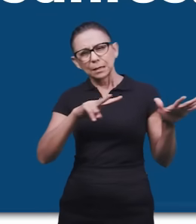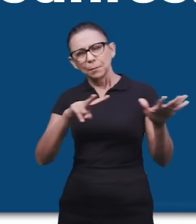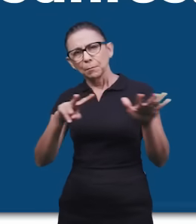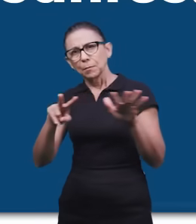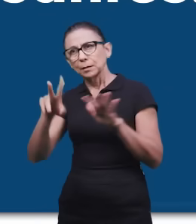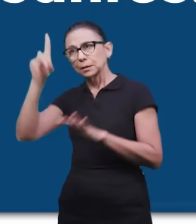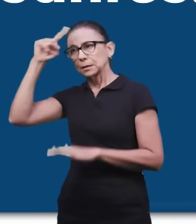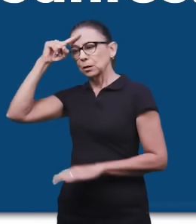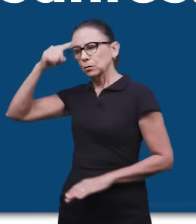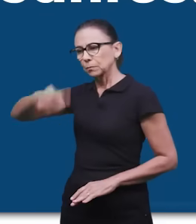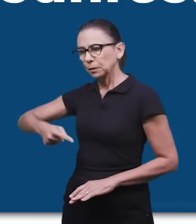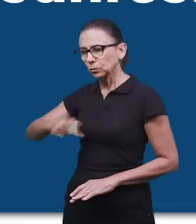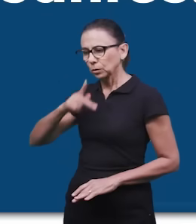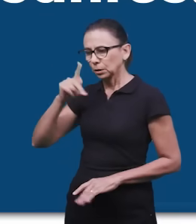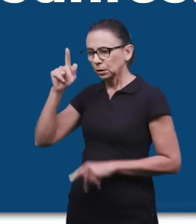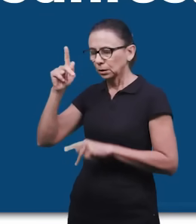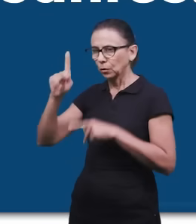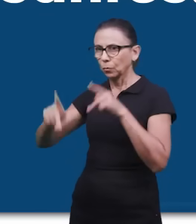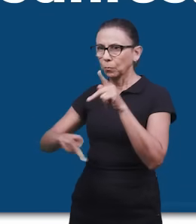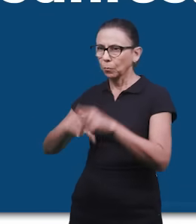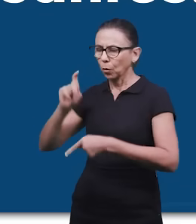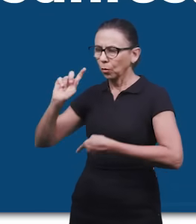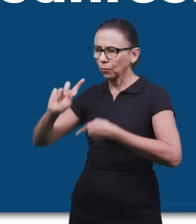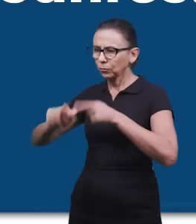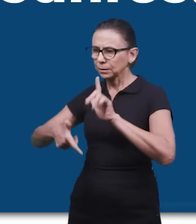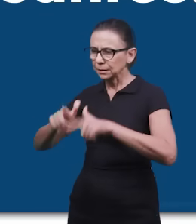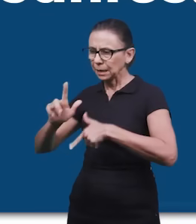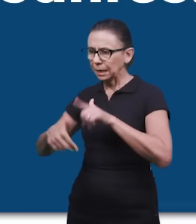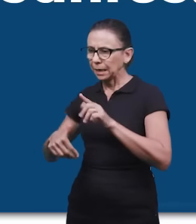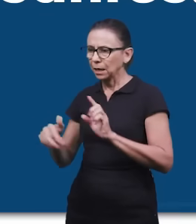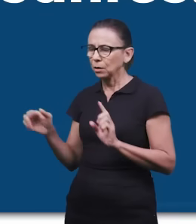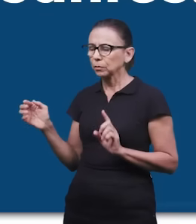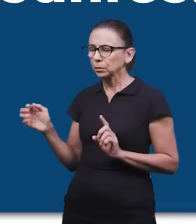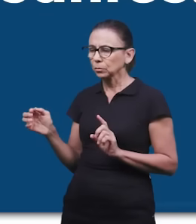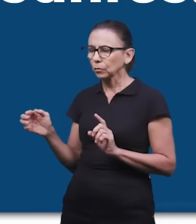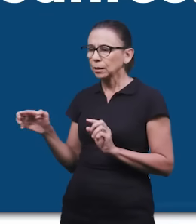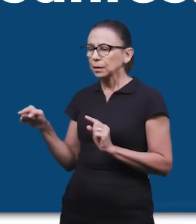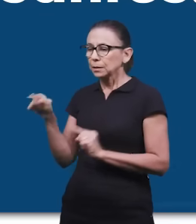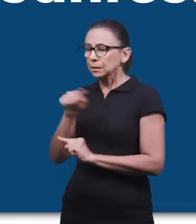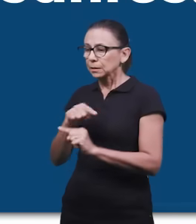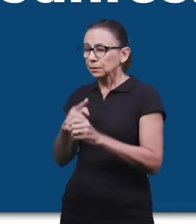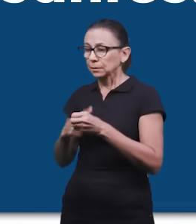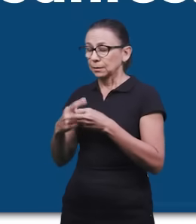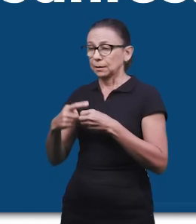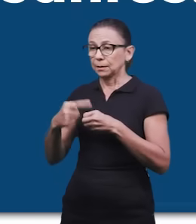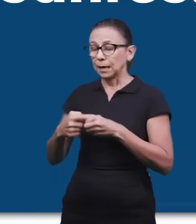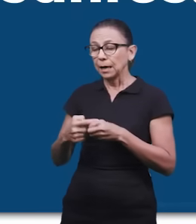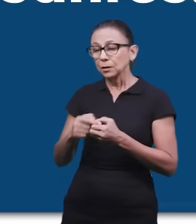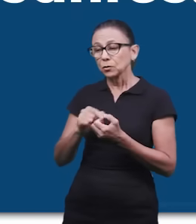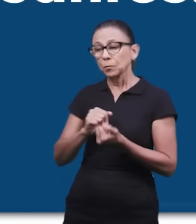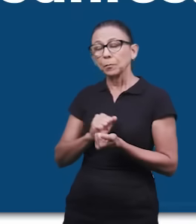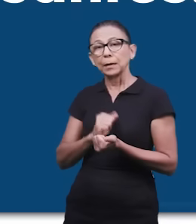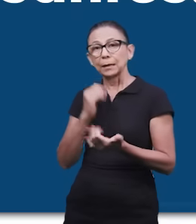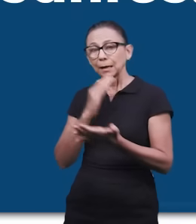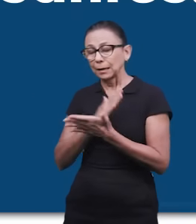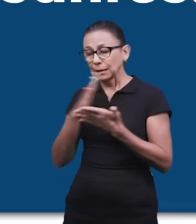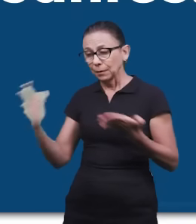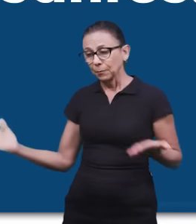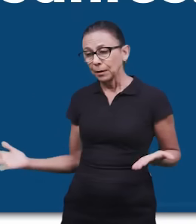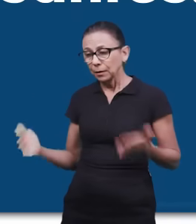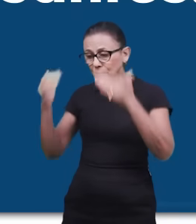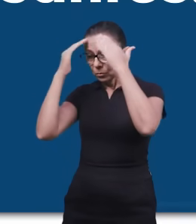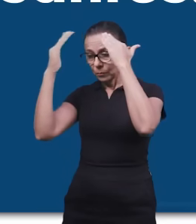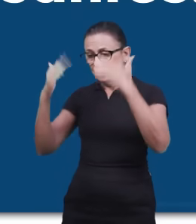70 semanas estão determinadas sobre o teu povo e sobre a tua santa cidade, para extinguir a transgressão e dar fim